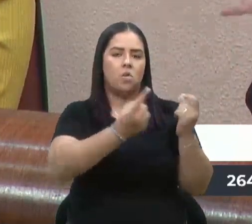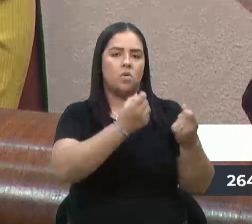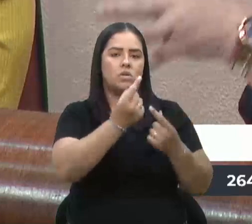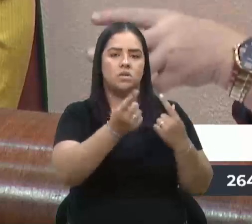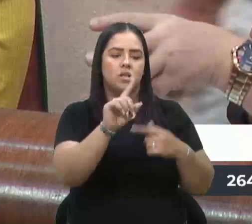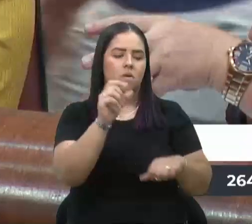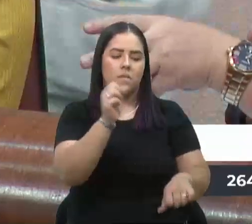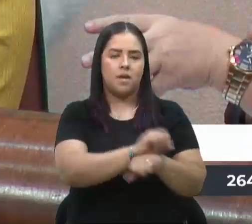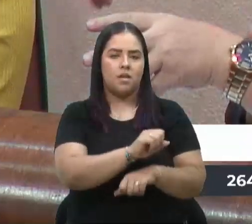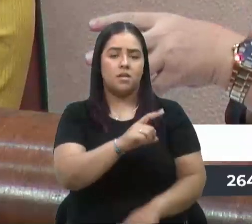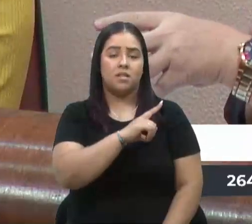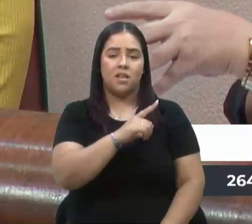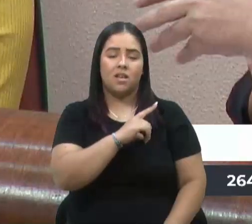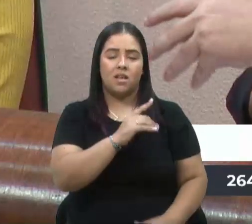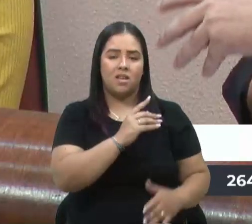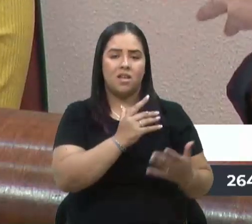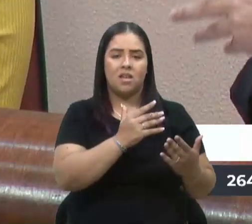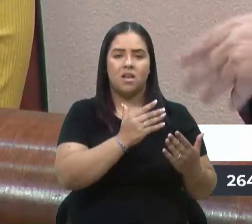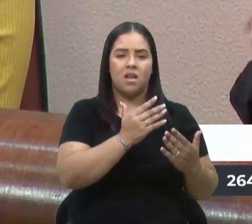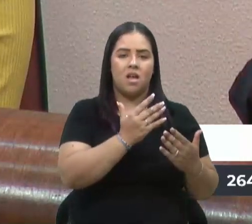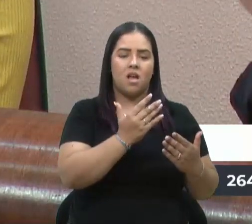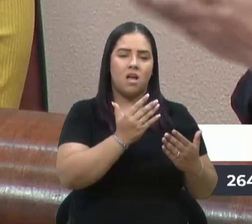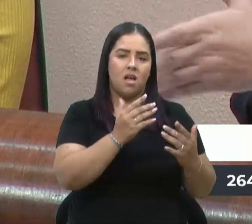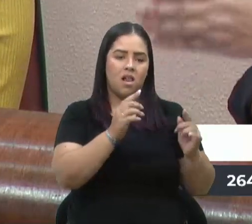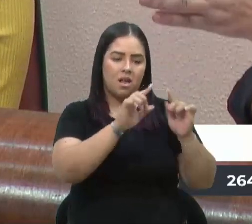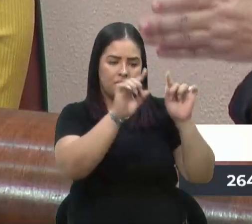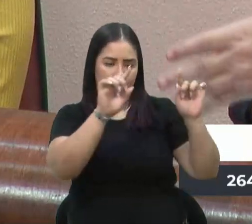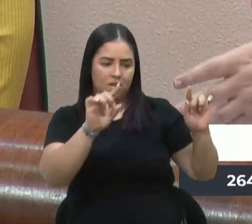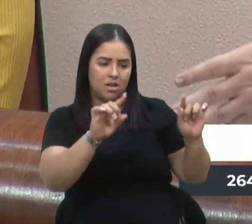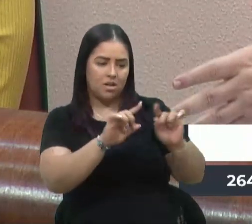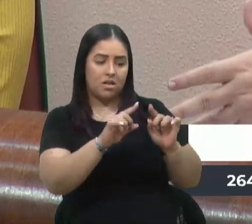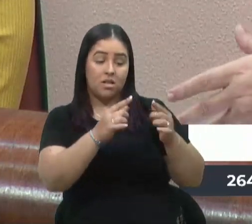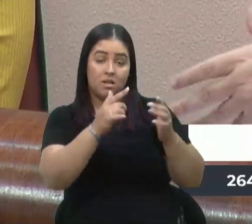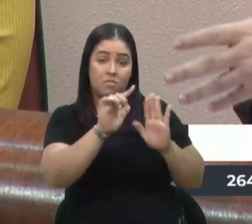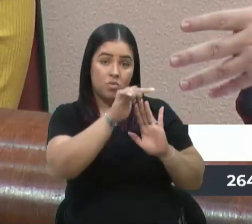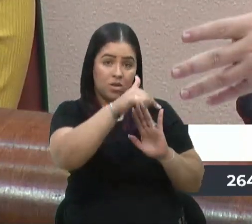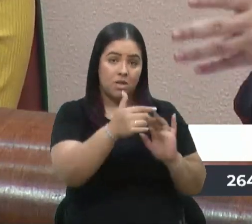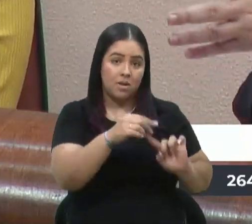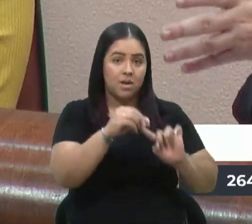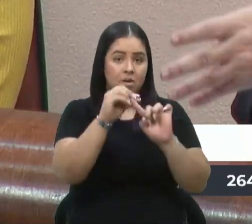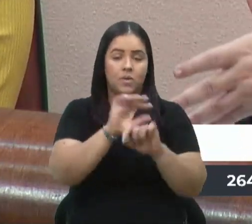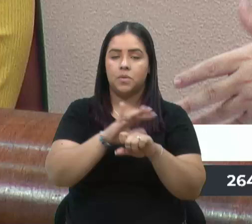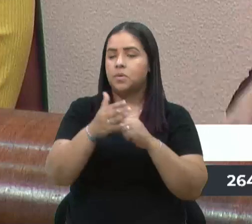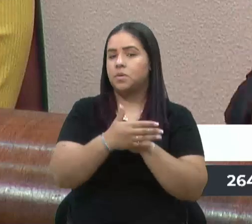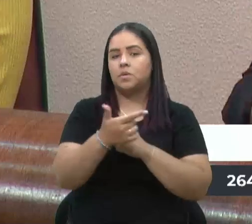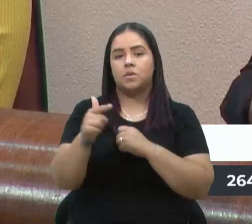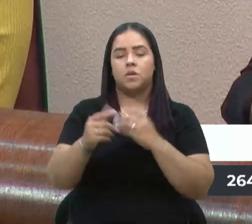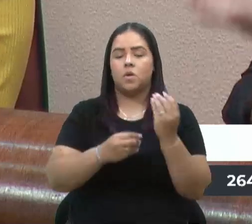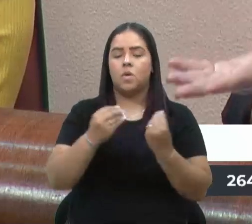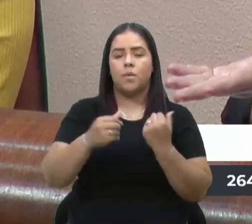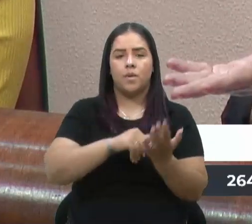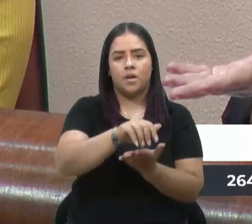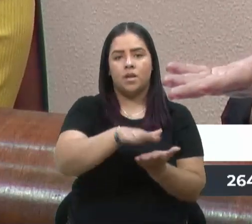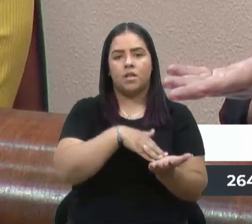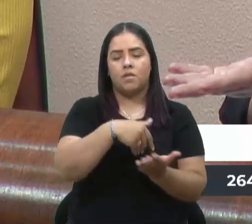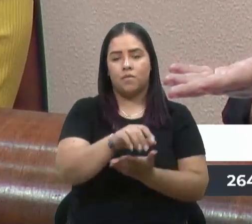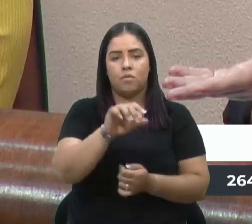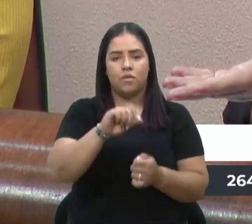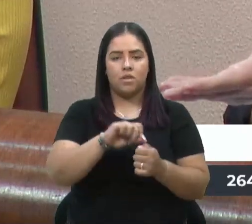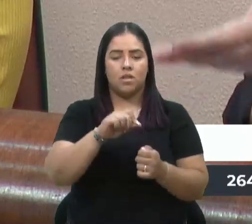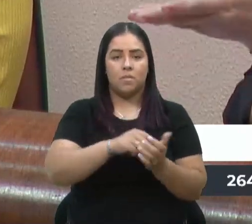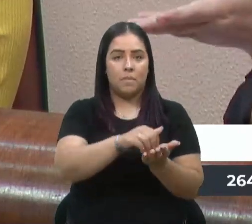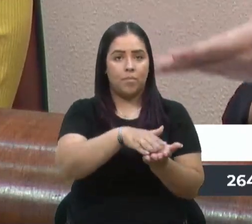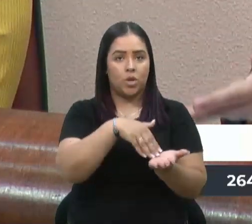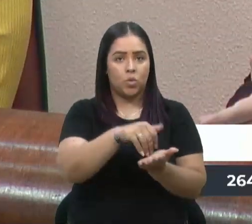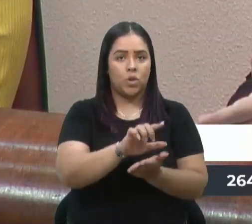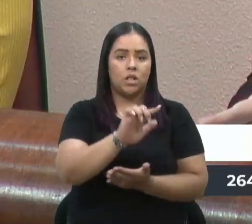desrespeito... E existe a placa, vereador. Só que, claro, depois ela vai se tornar a principal do bairro, né, então ainda não tem como pintar, vai ser feita a pintura